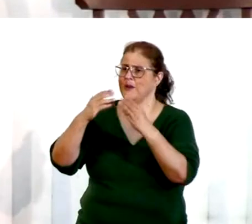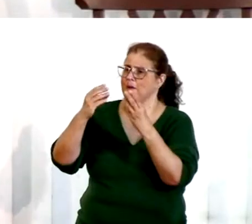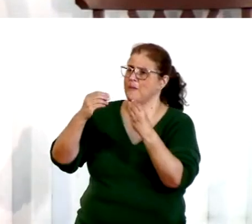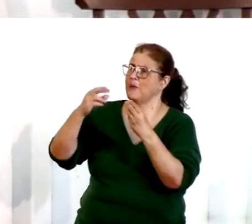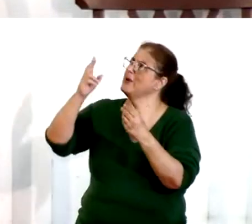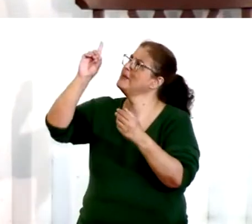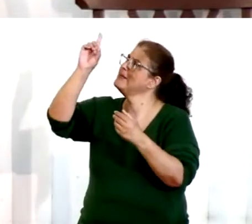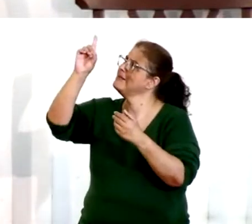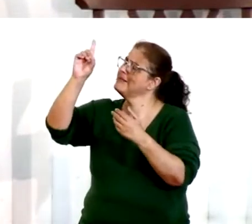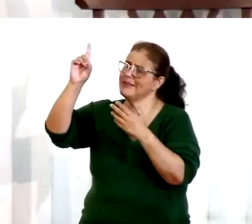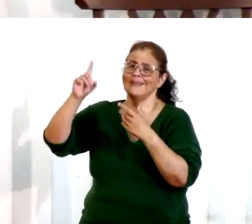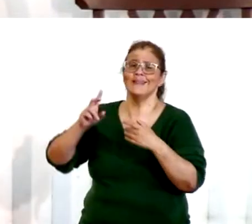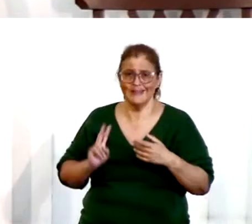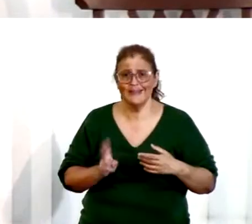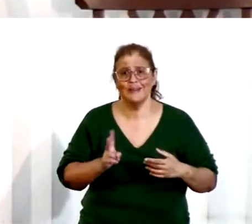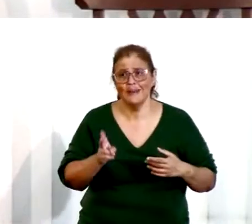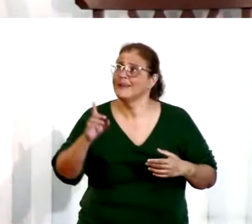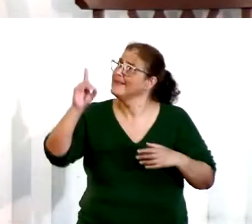não nos acontecer.